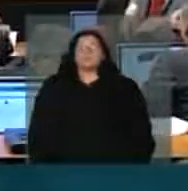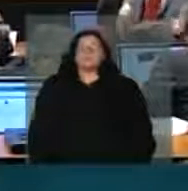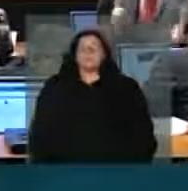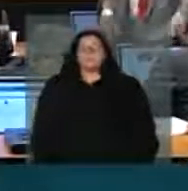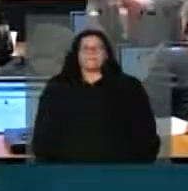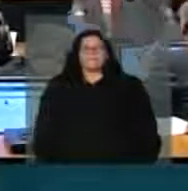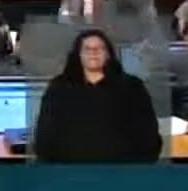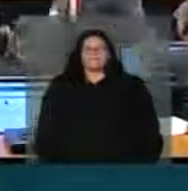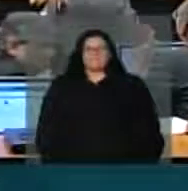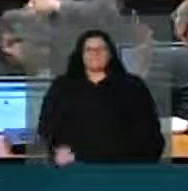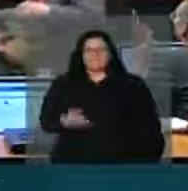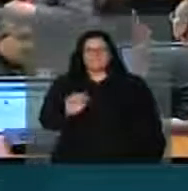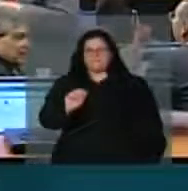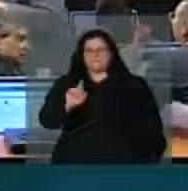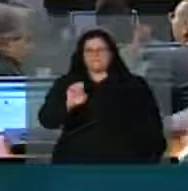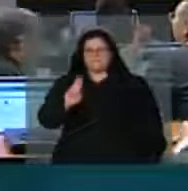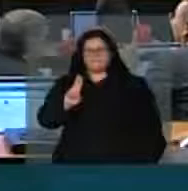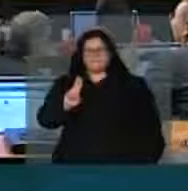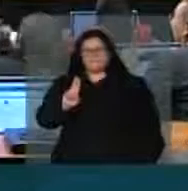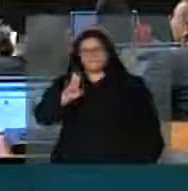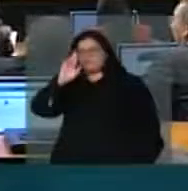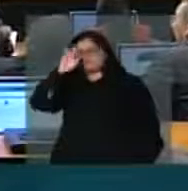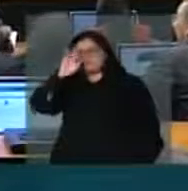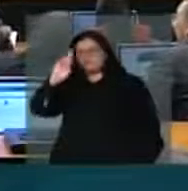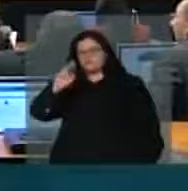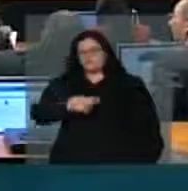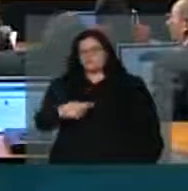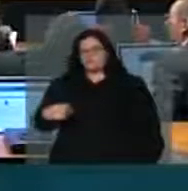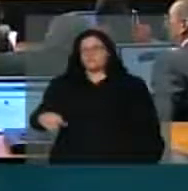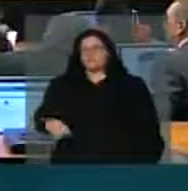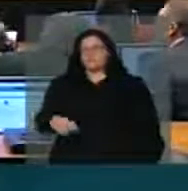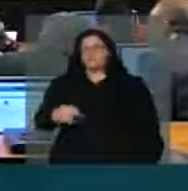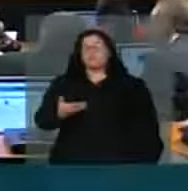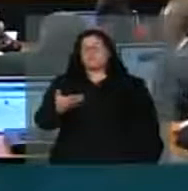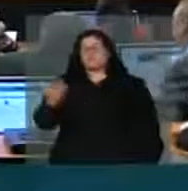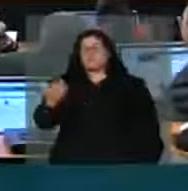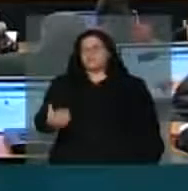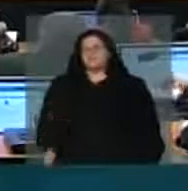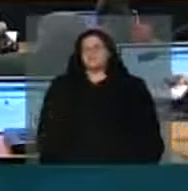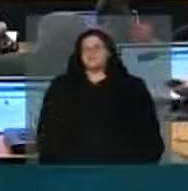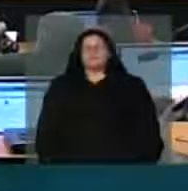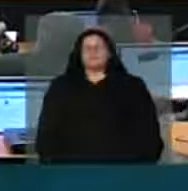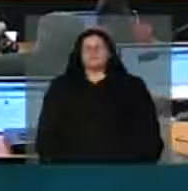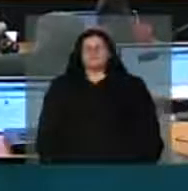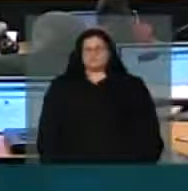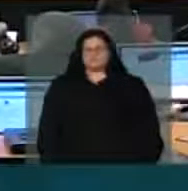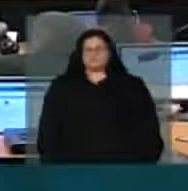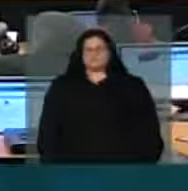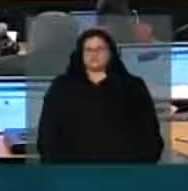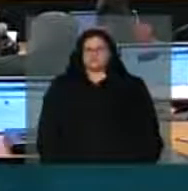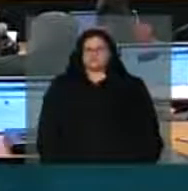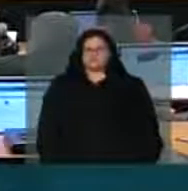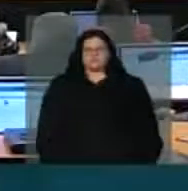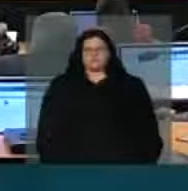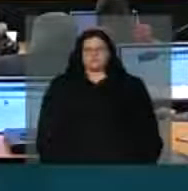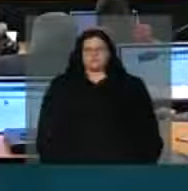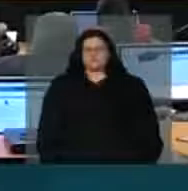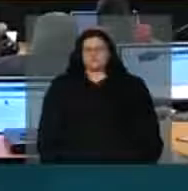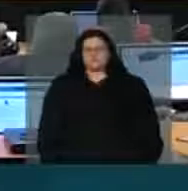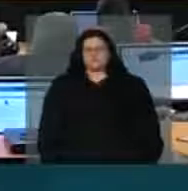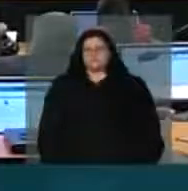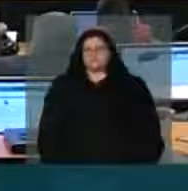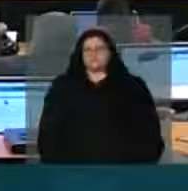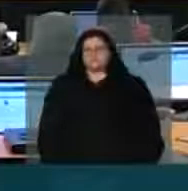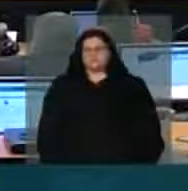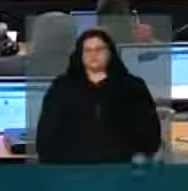Deputado Tadeu. Senhor presidente, senhor relator, senhoras e senhores deputadas e deputados. Eu quero